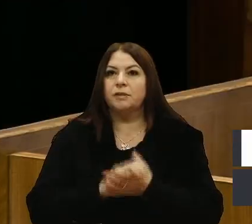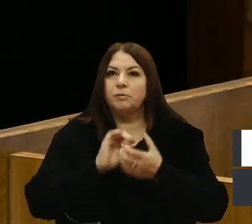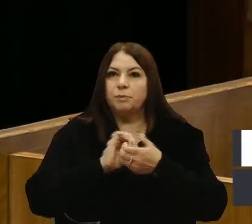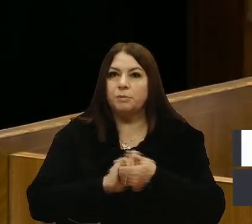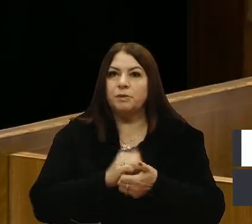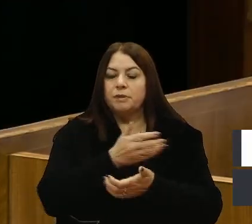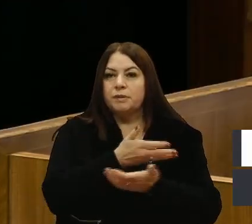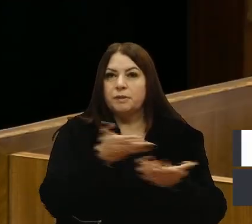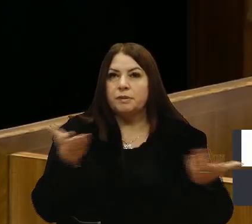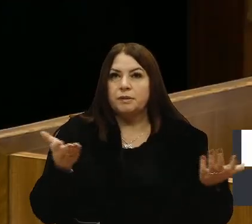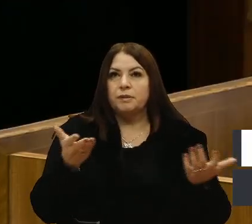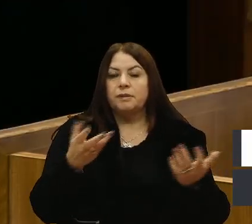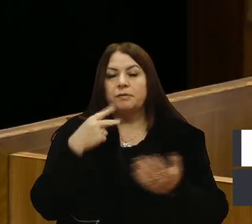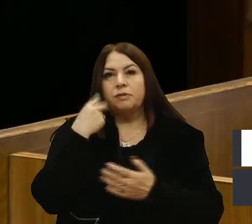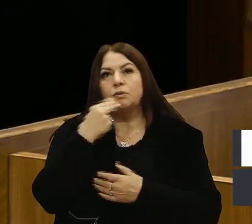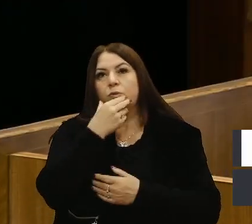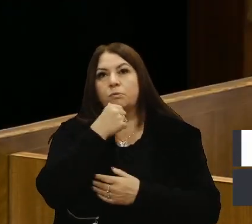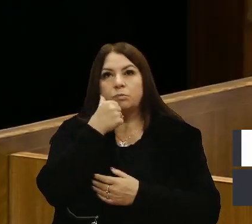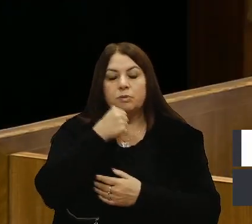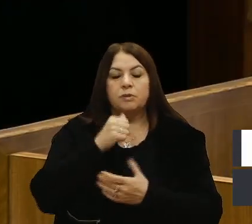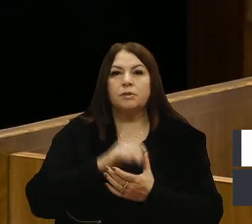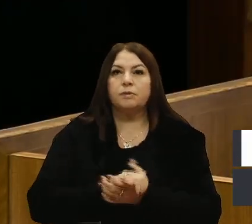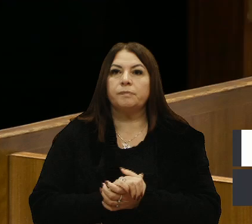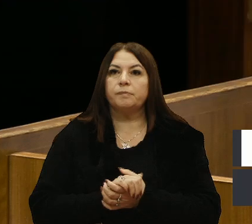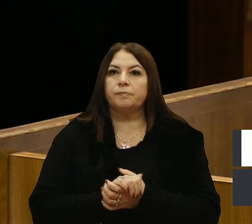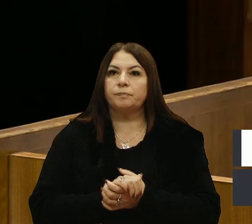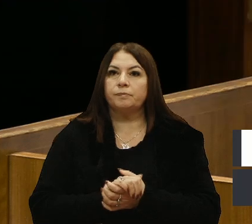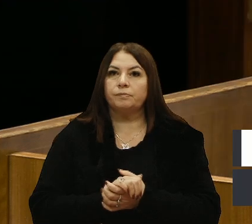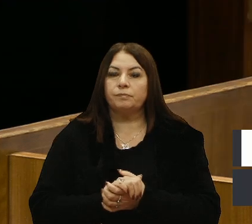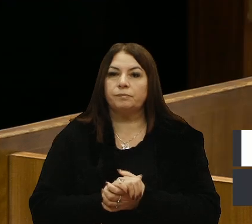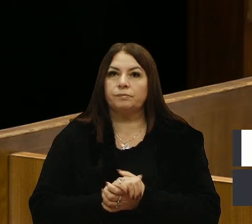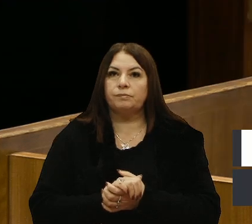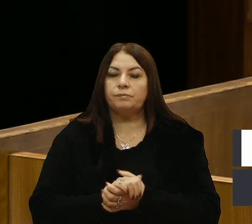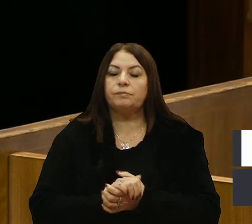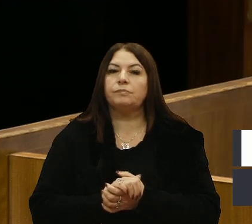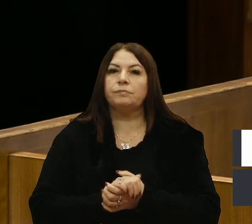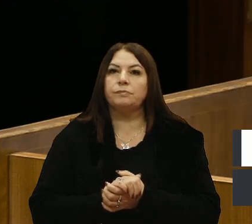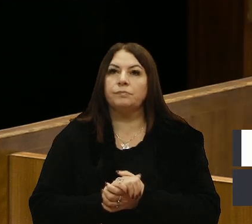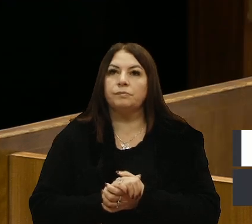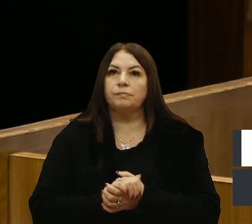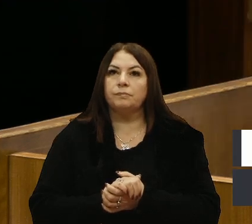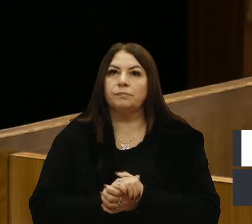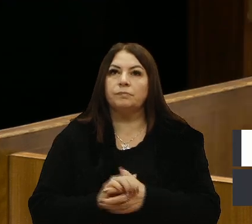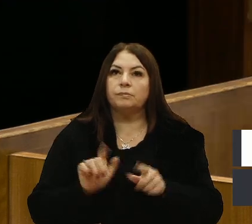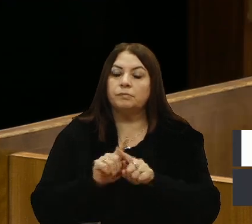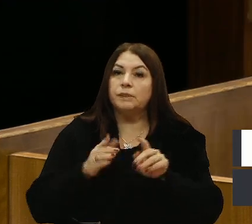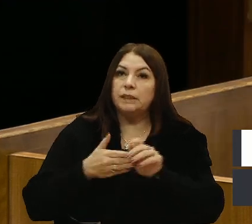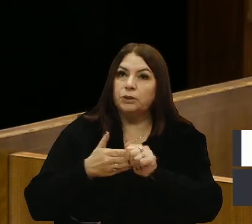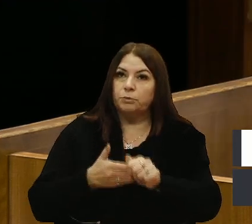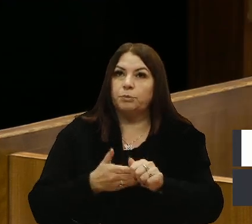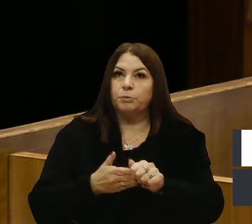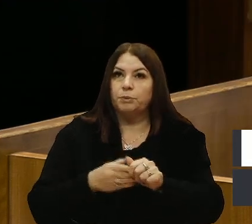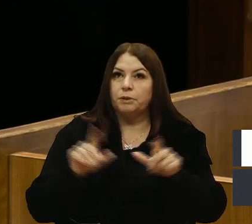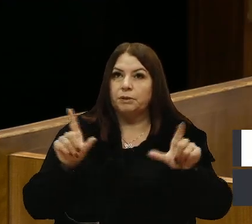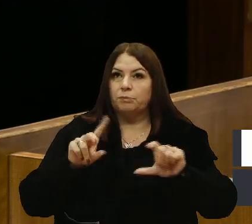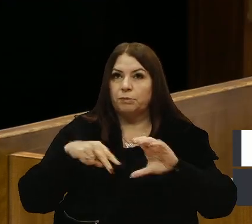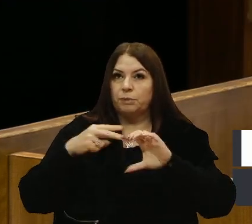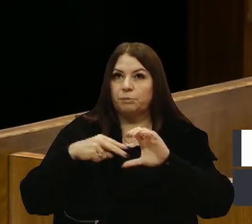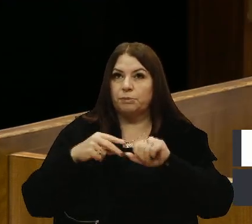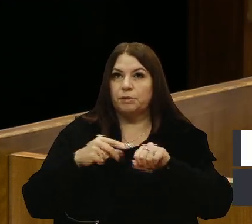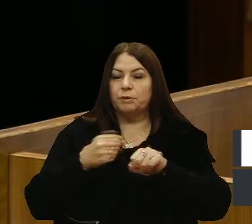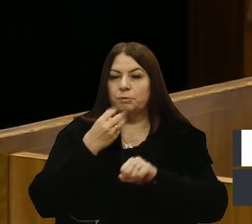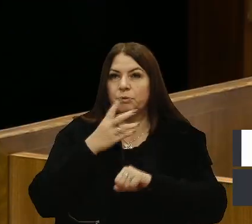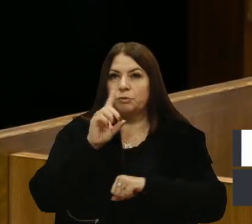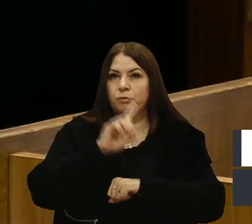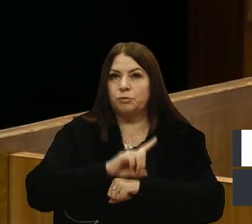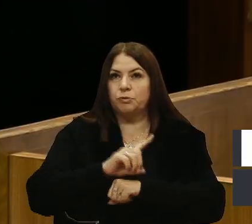os demais vereadores e vereadoras desta casa, que também, quem acompanha pela TV Câmara neste Bom Dia e